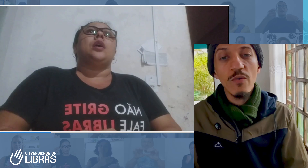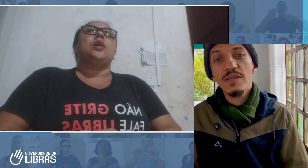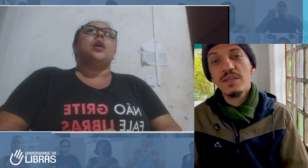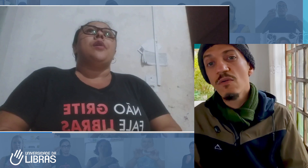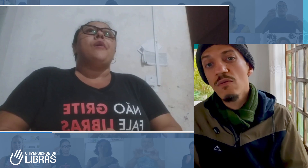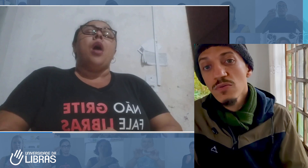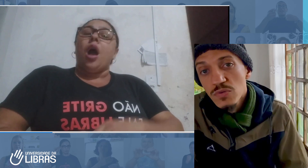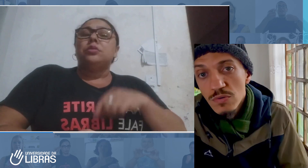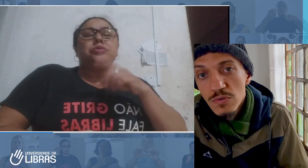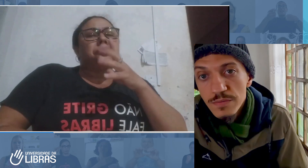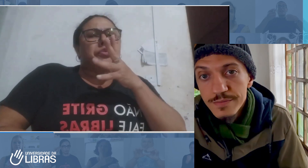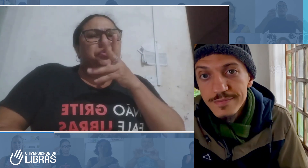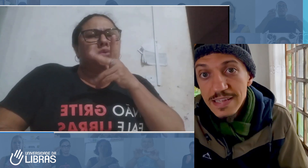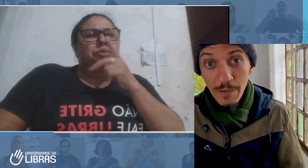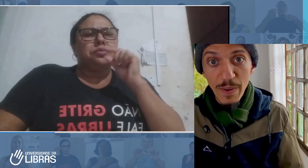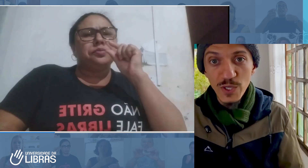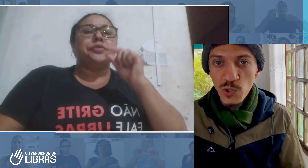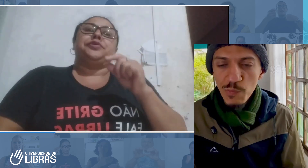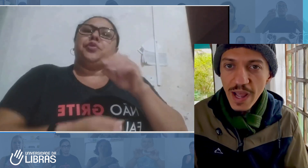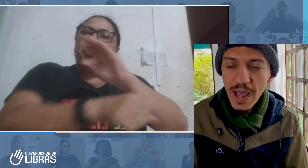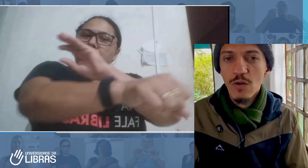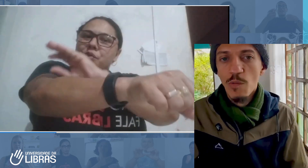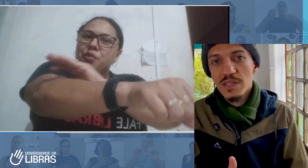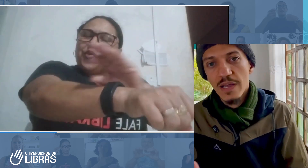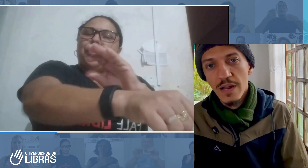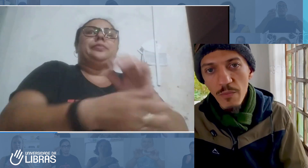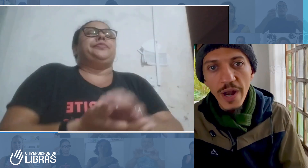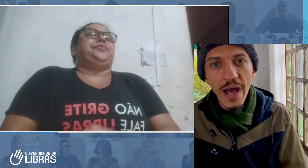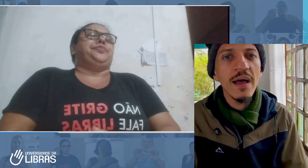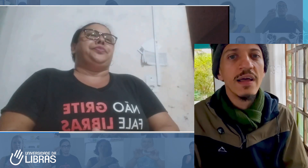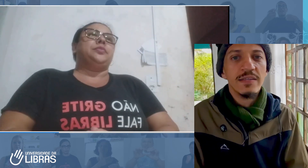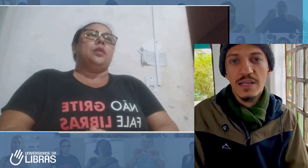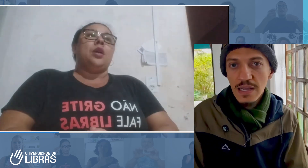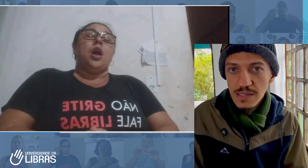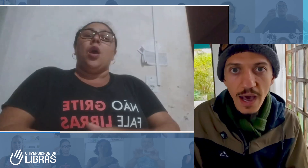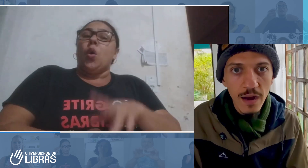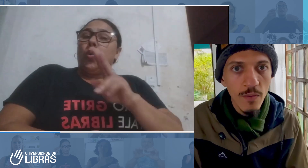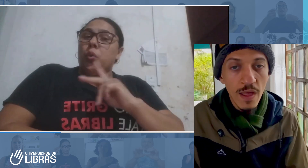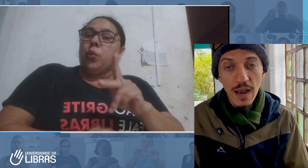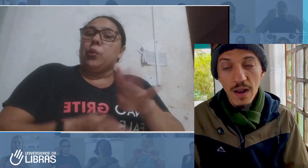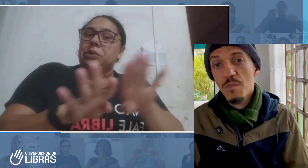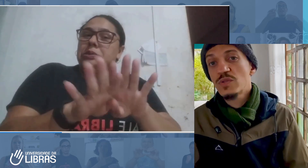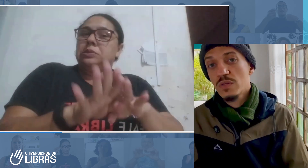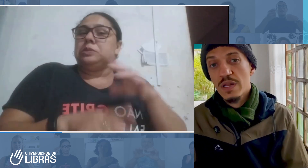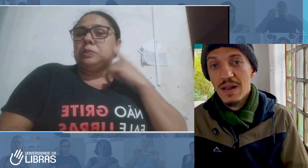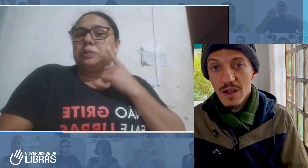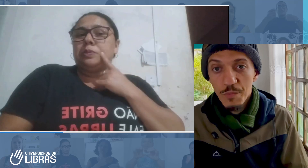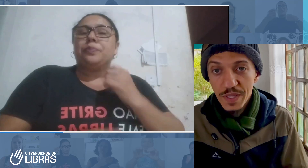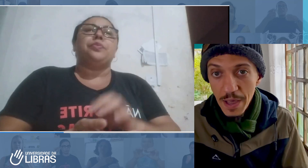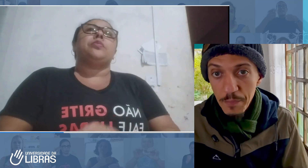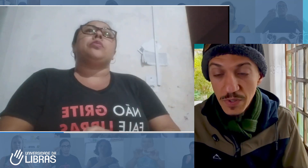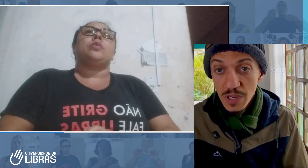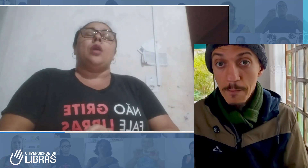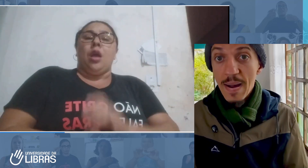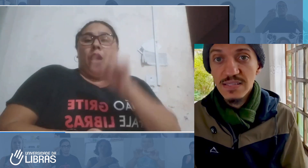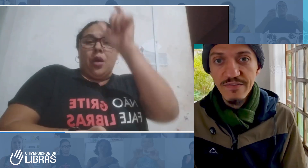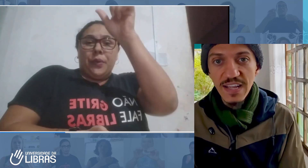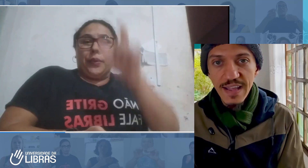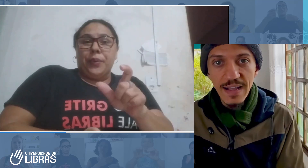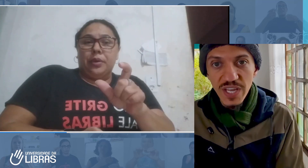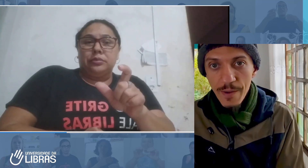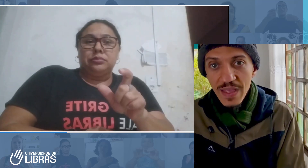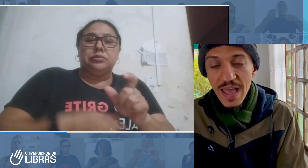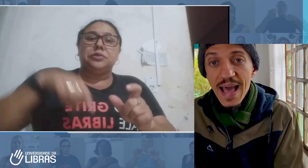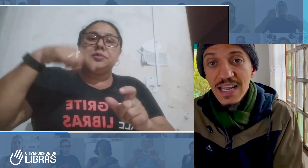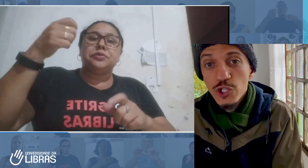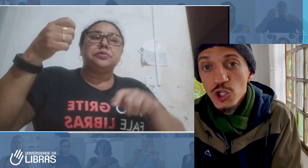foi e conheceu um surdo. Se apaixonou por ele, começaram a namorar, se casaram, ela começou a trabalhar como intérprete, mas a